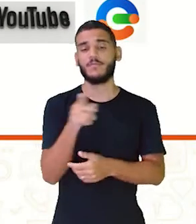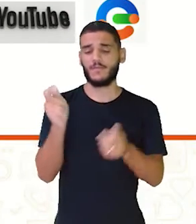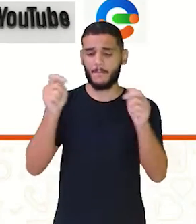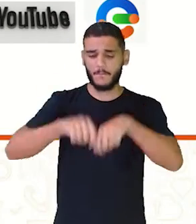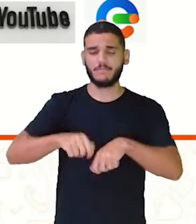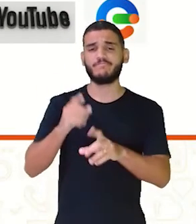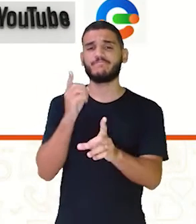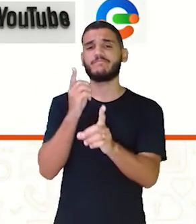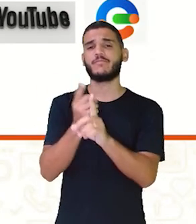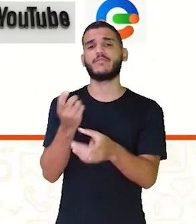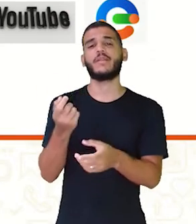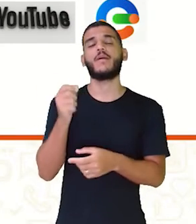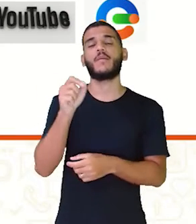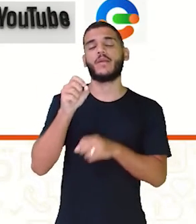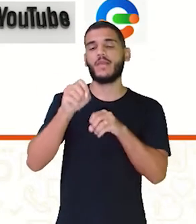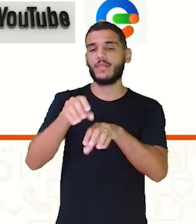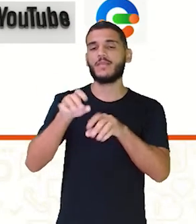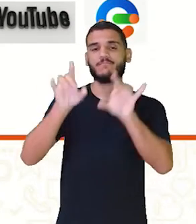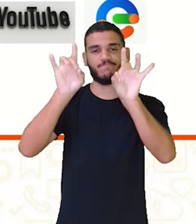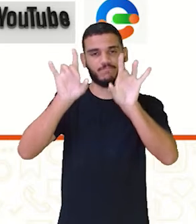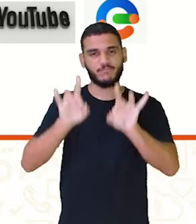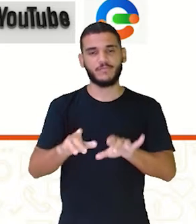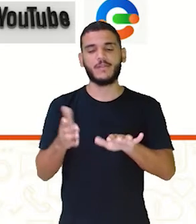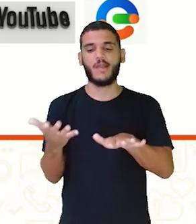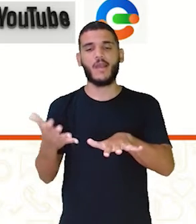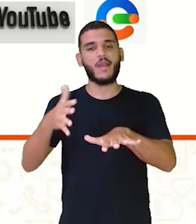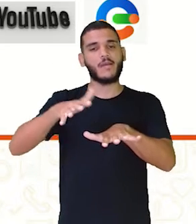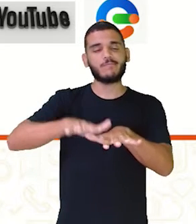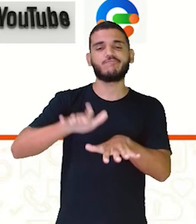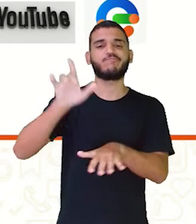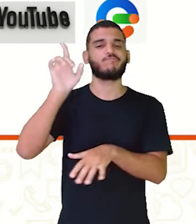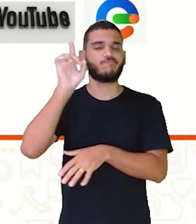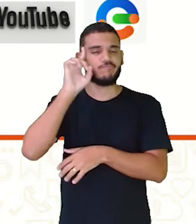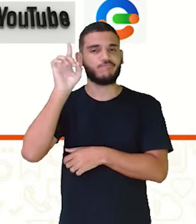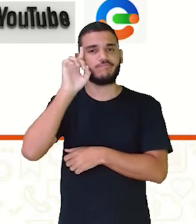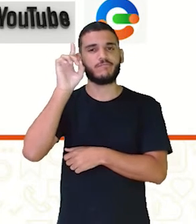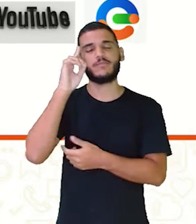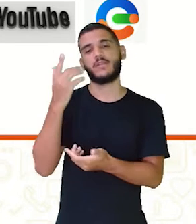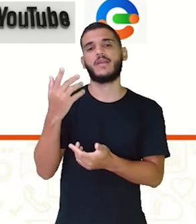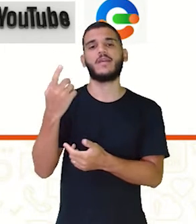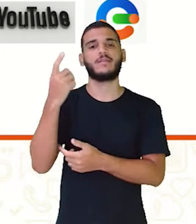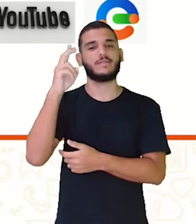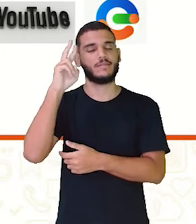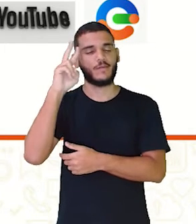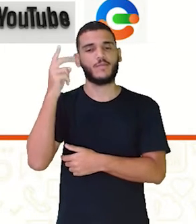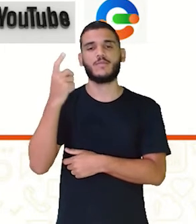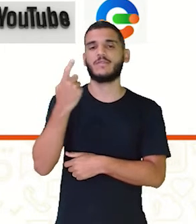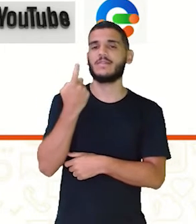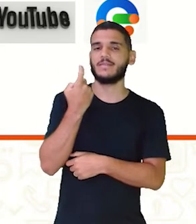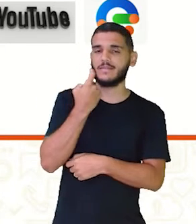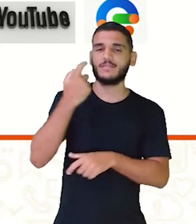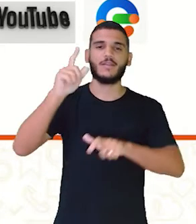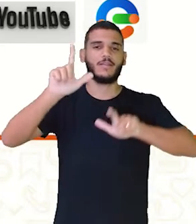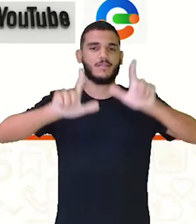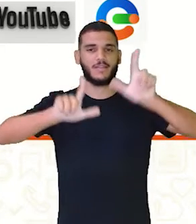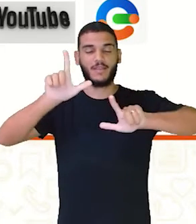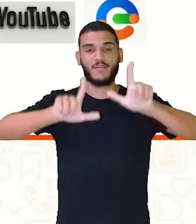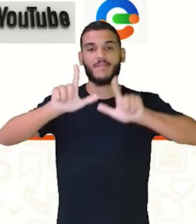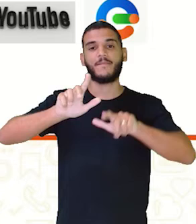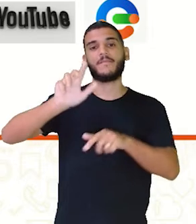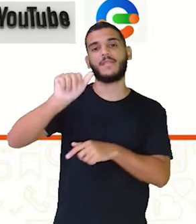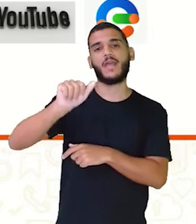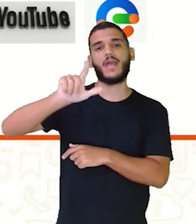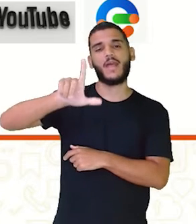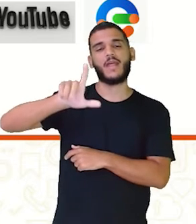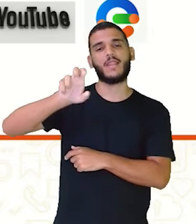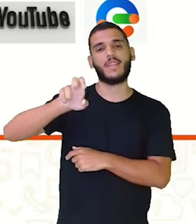educação especial na perspectiva da educação inclusiva diariamente, de segunda a sexta-feira, na TV Alep, no